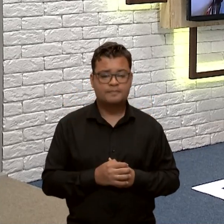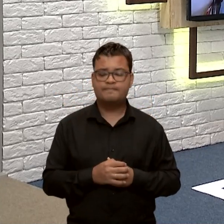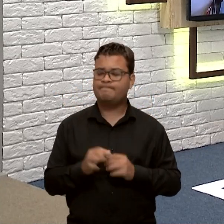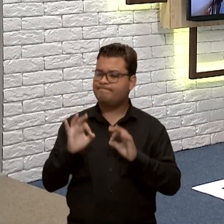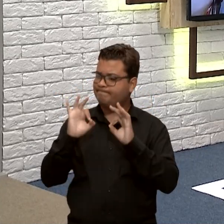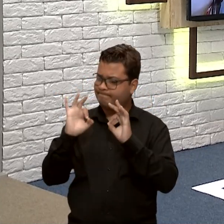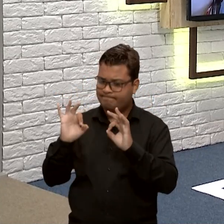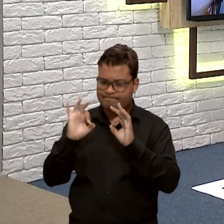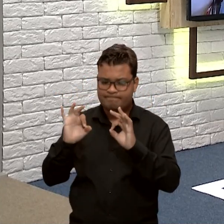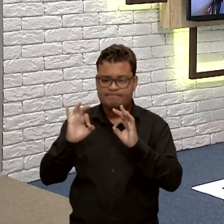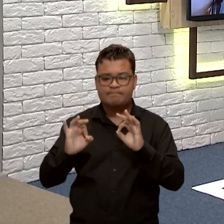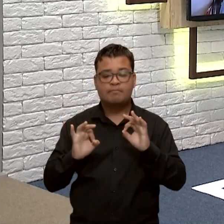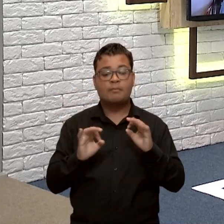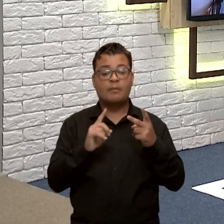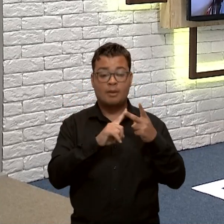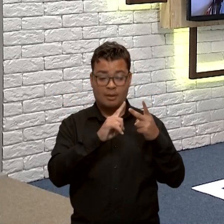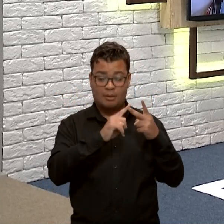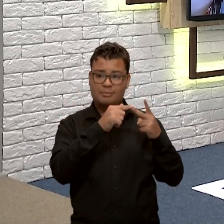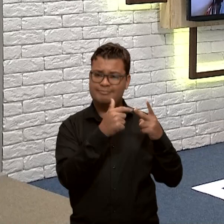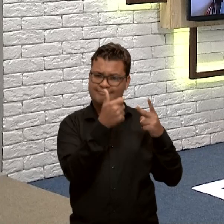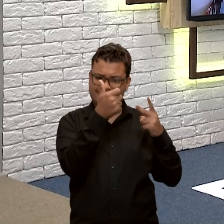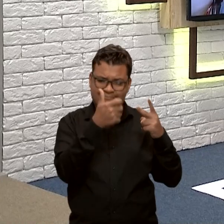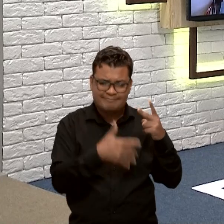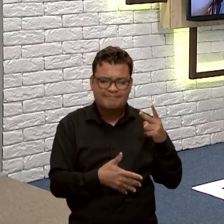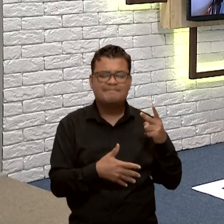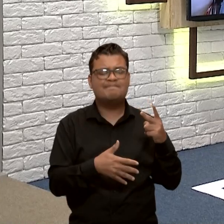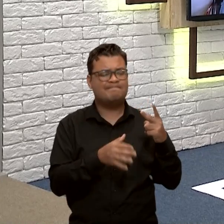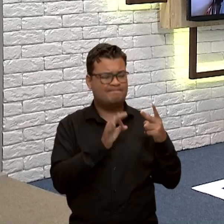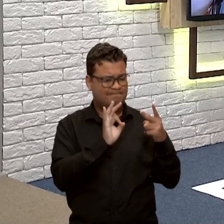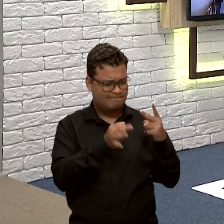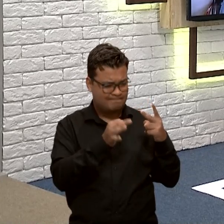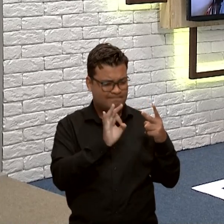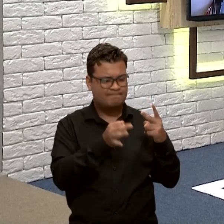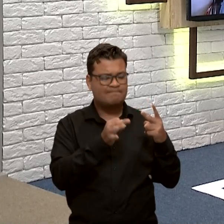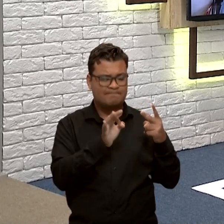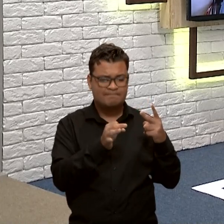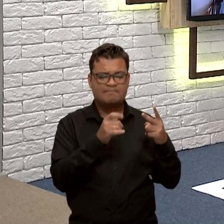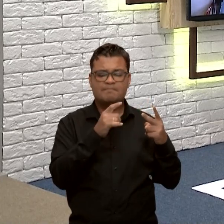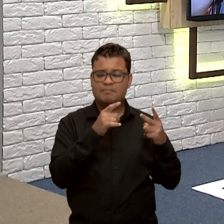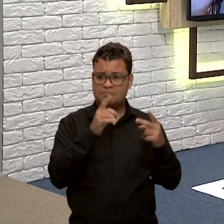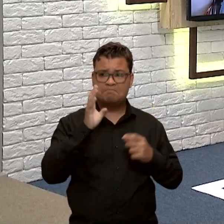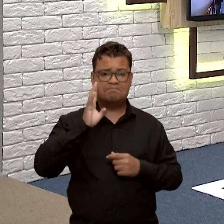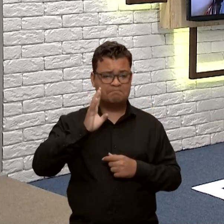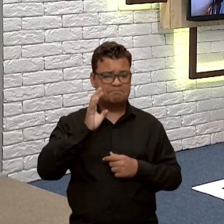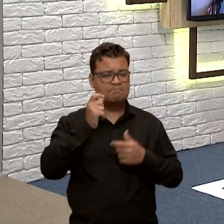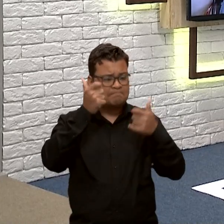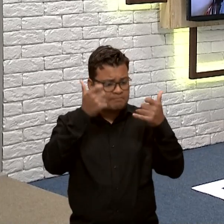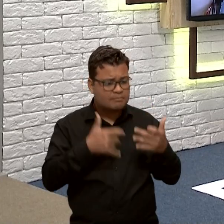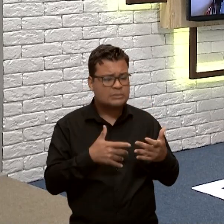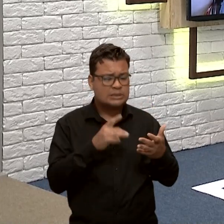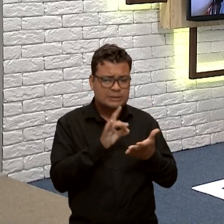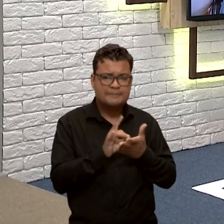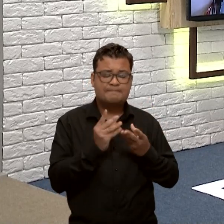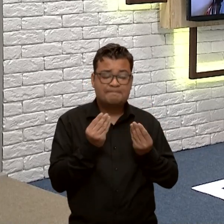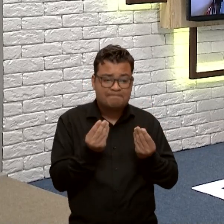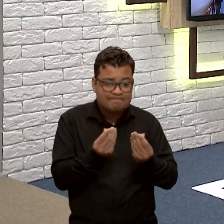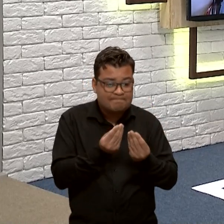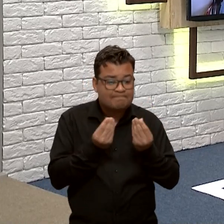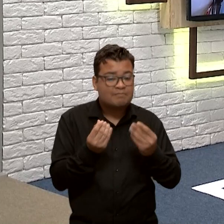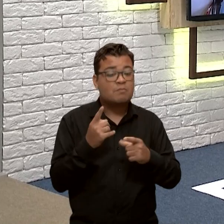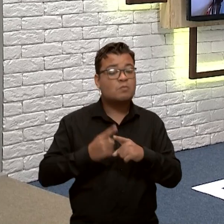Perfeito, perfeito. Ana Paula trouxe aí uma situação bem delicada, porque esse